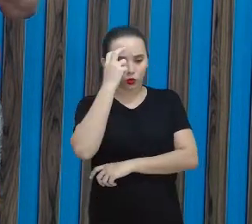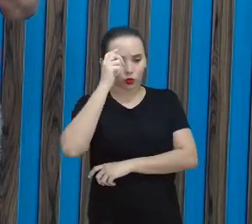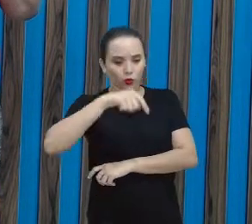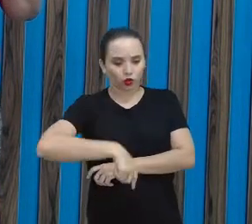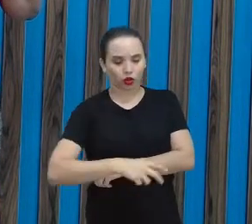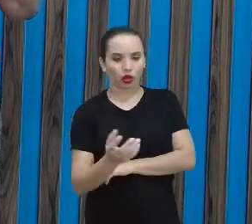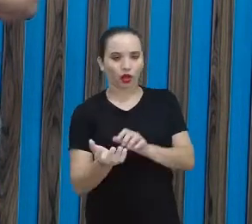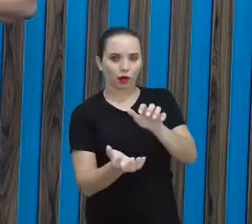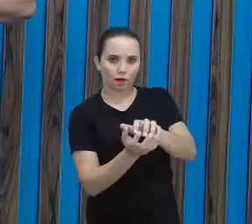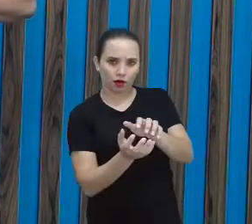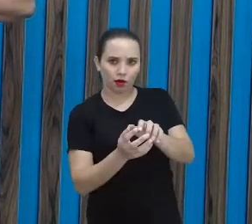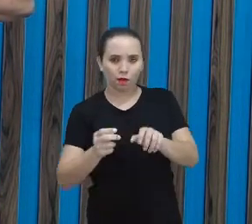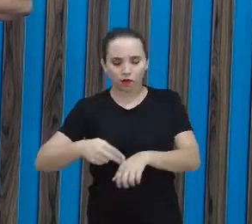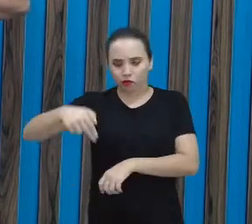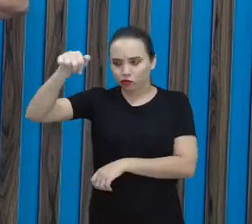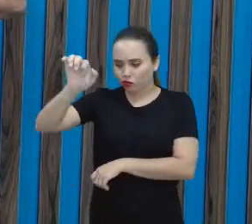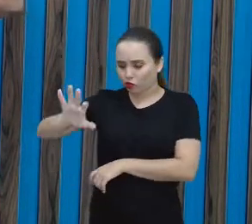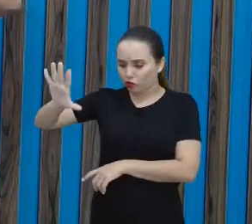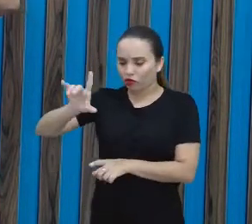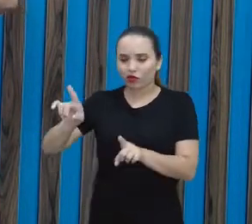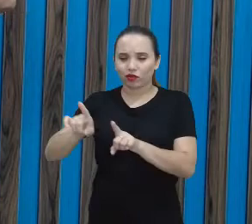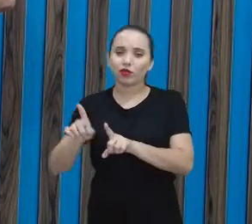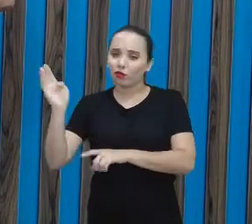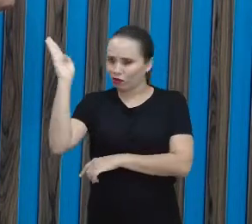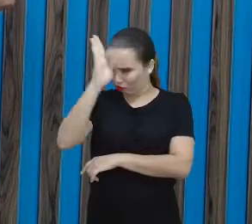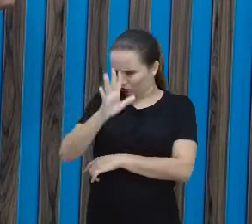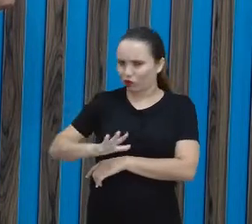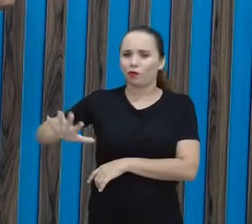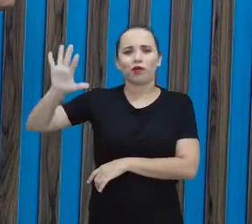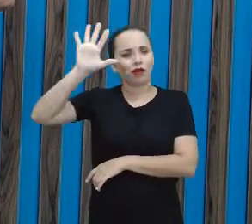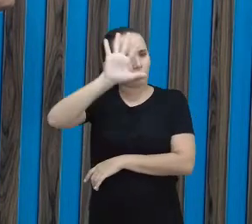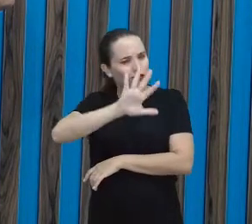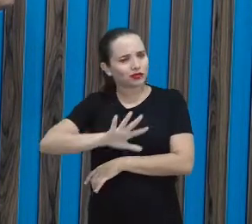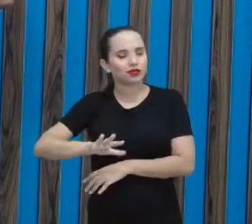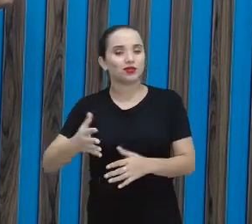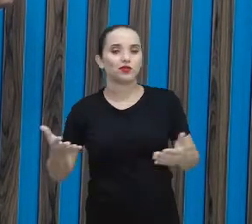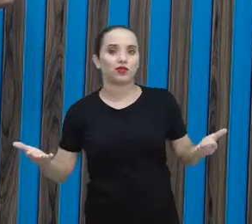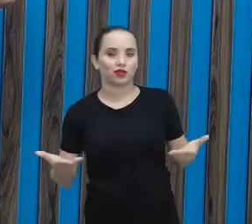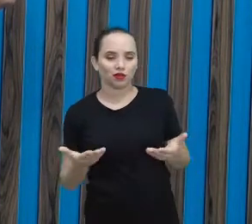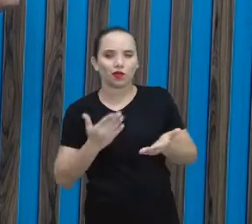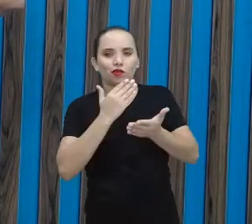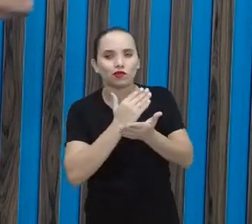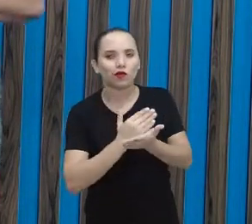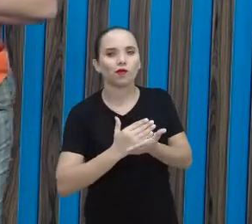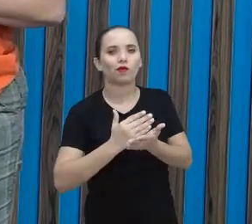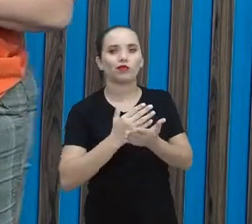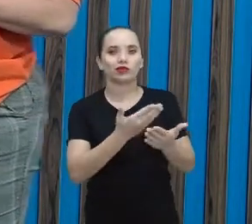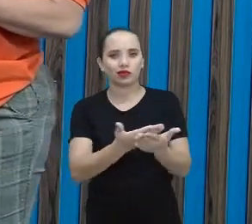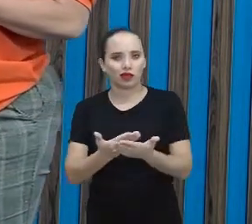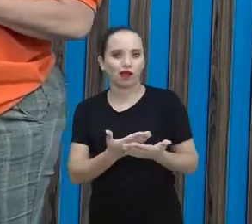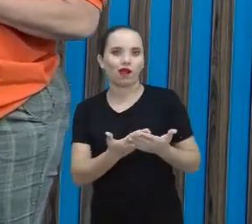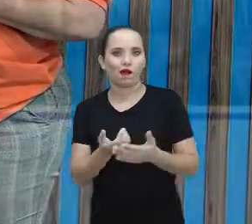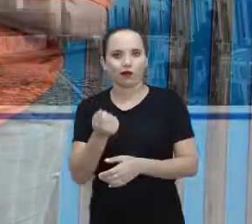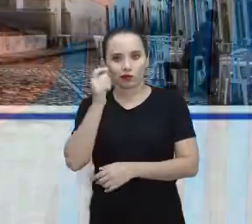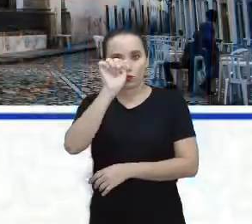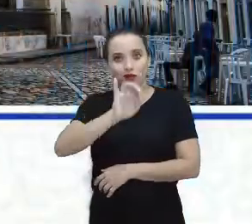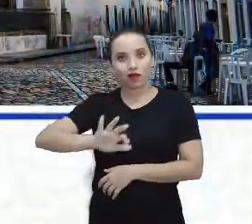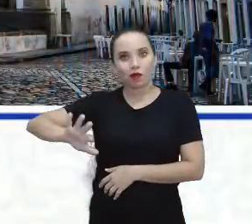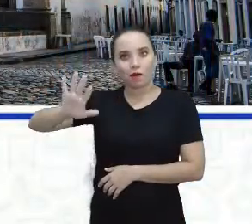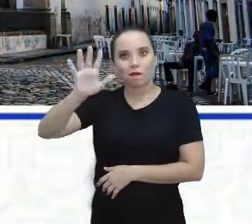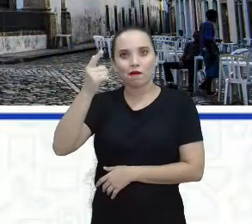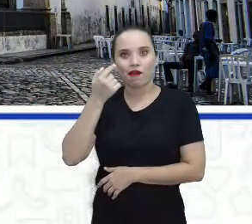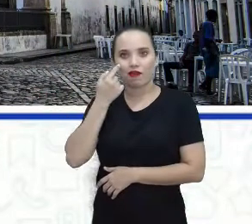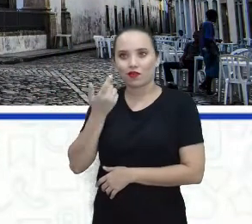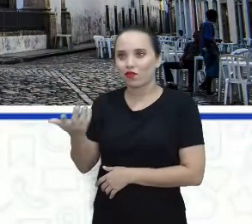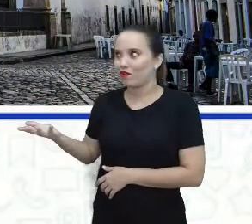do Nordeste e do Brasil também. E a gente abre aí a nossa aula com essa imagem linda aí